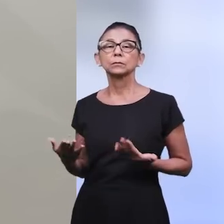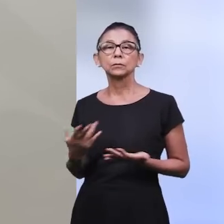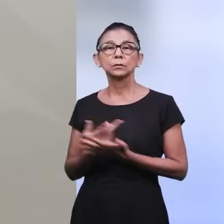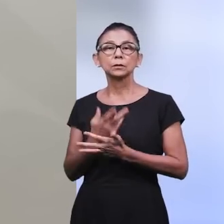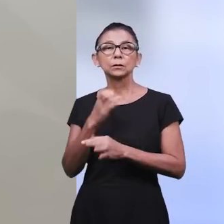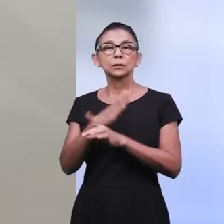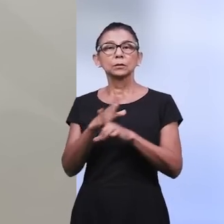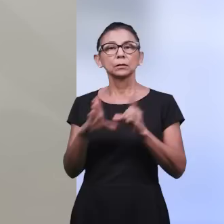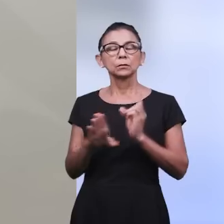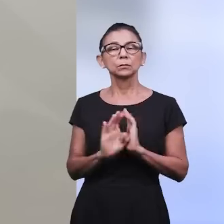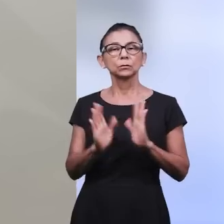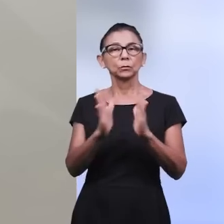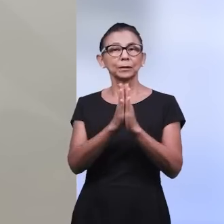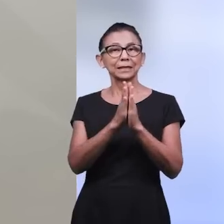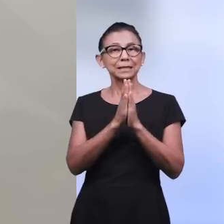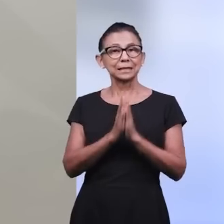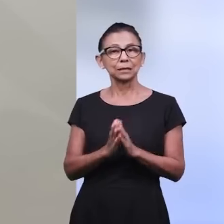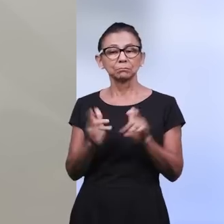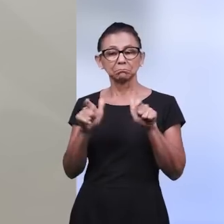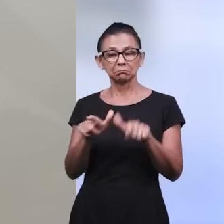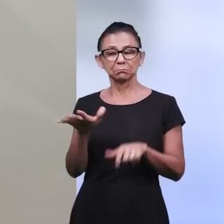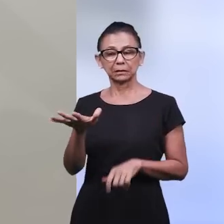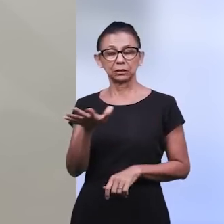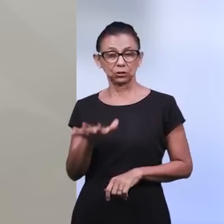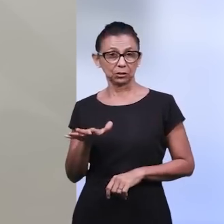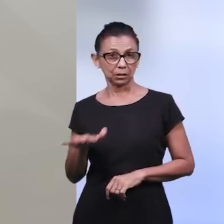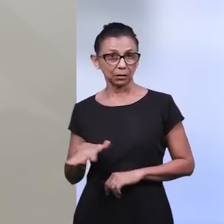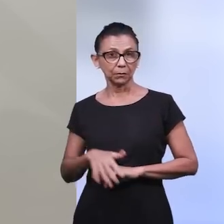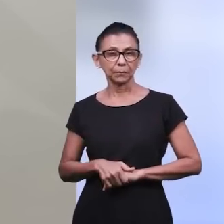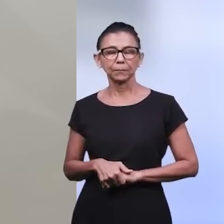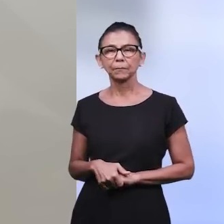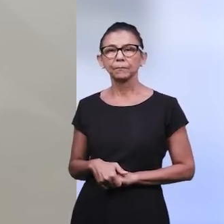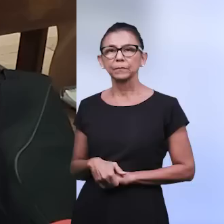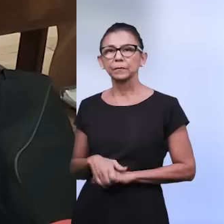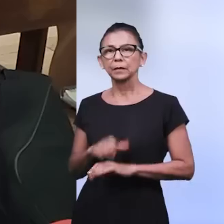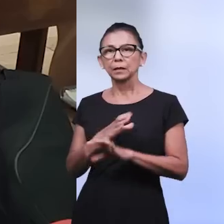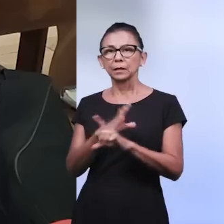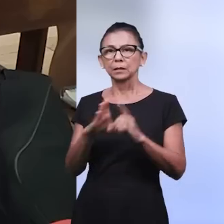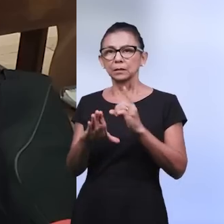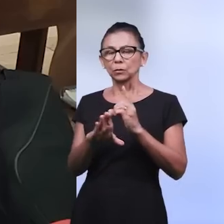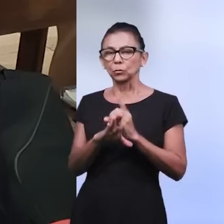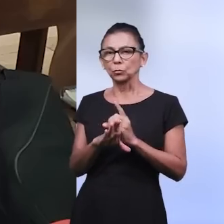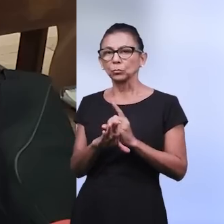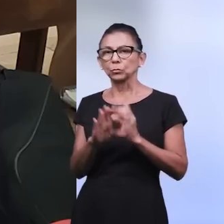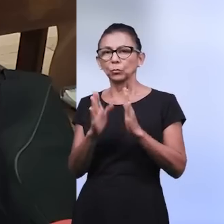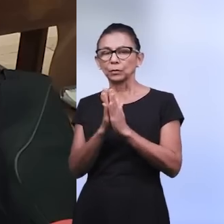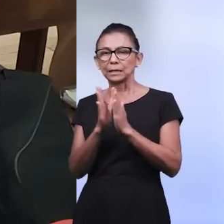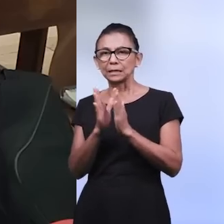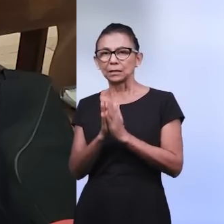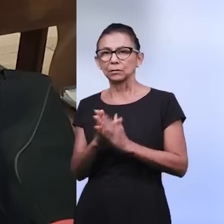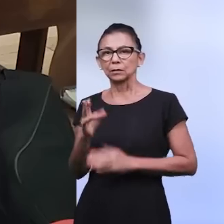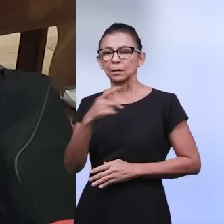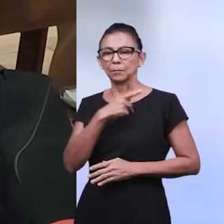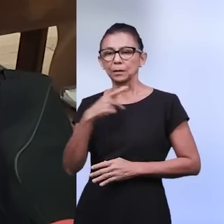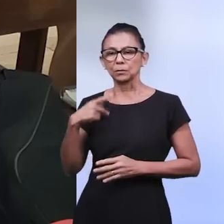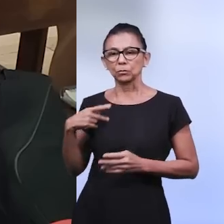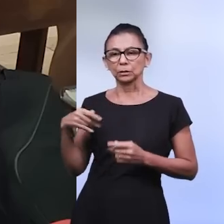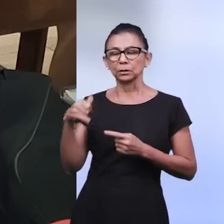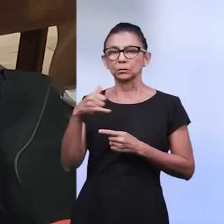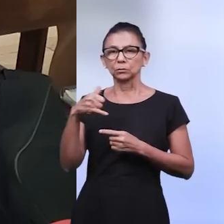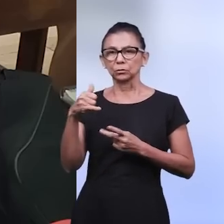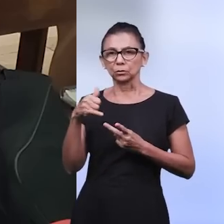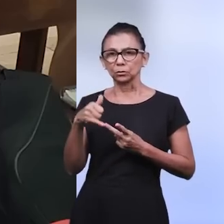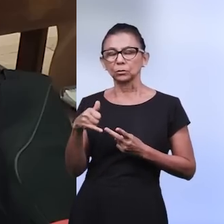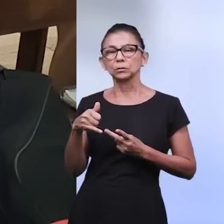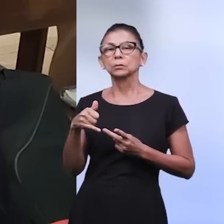e Famílias aqui da área de Barra Mansa. O Grupo de Oração é formado por alguns pastores ungidos e diáconos orientados